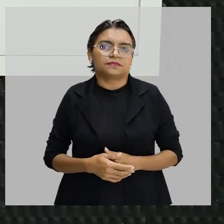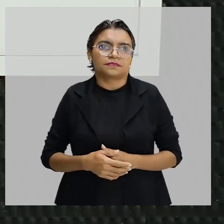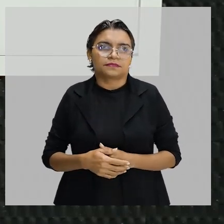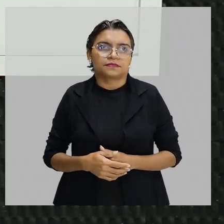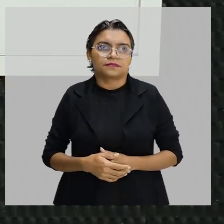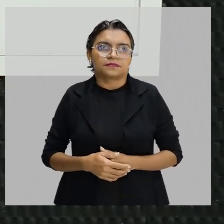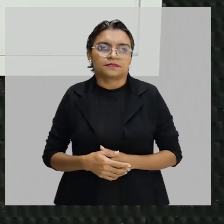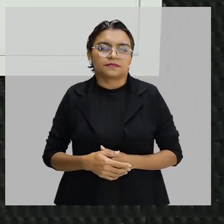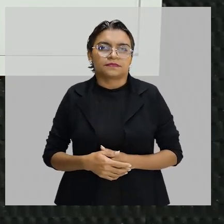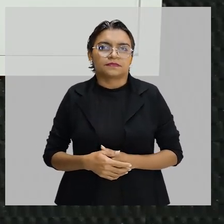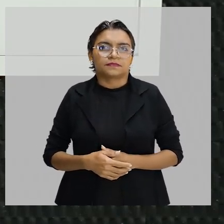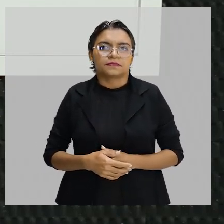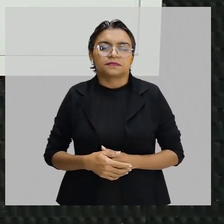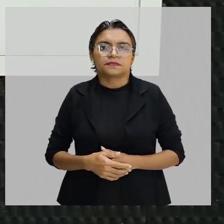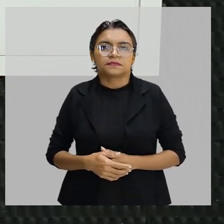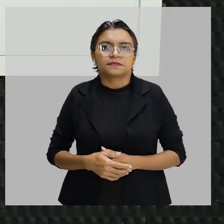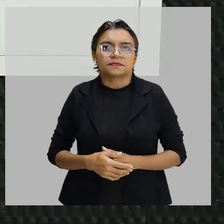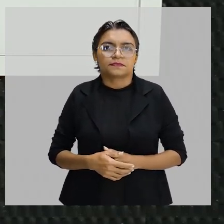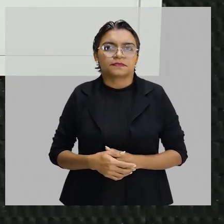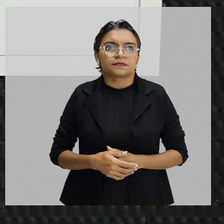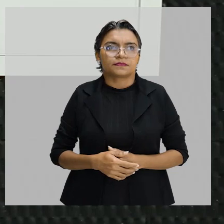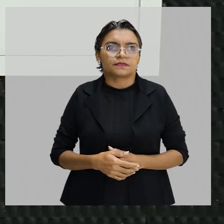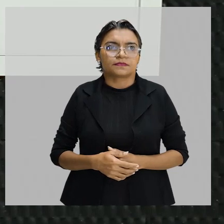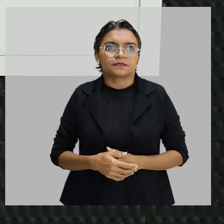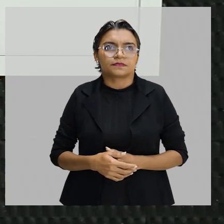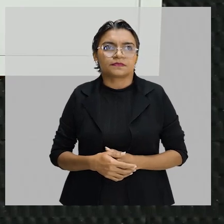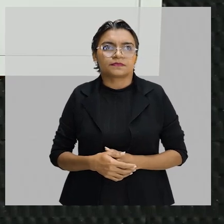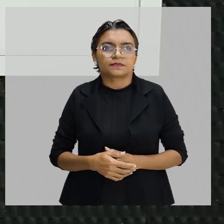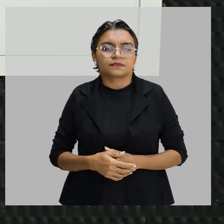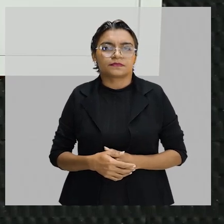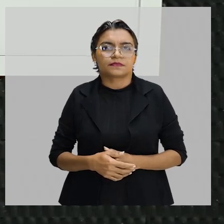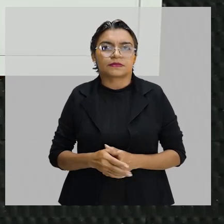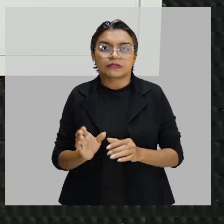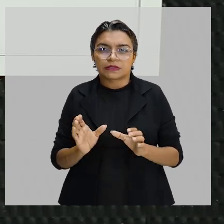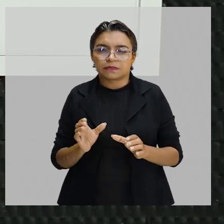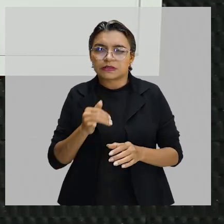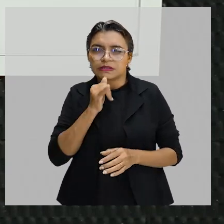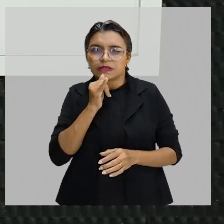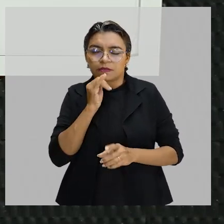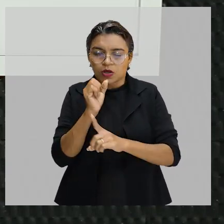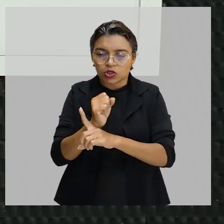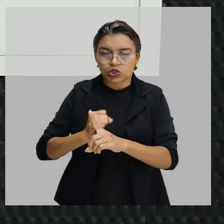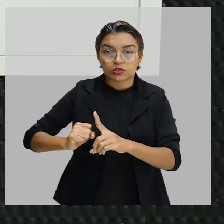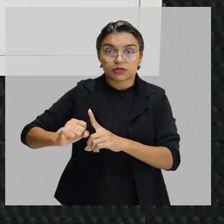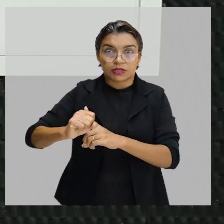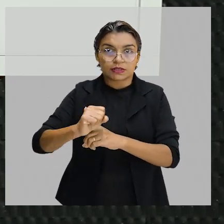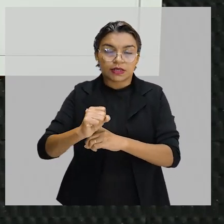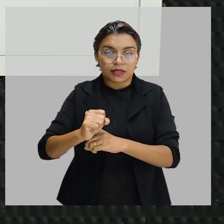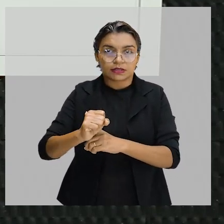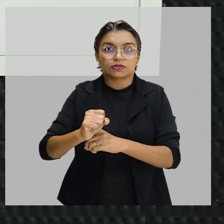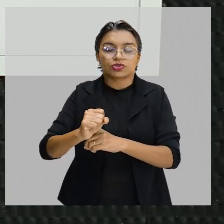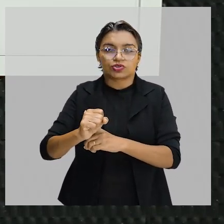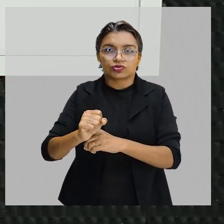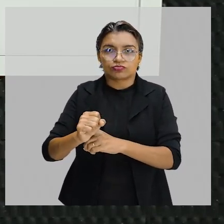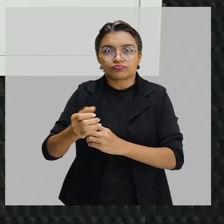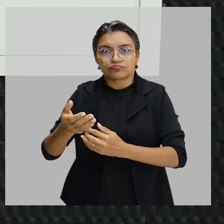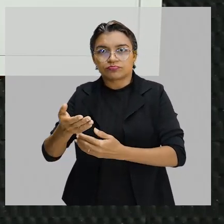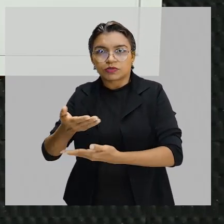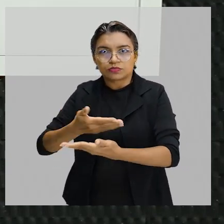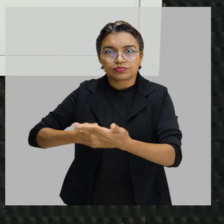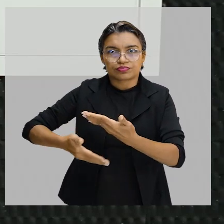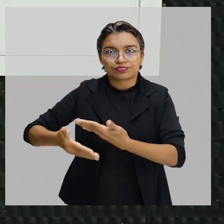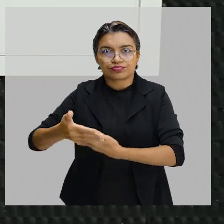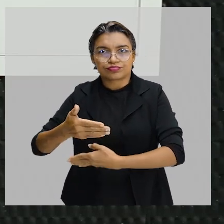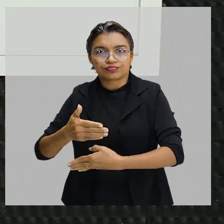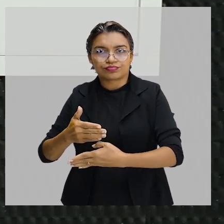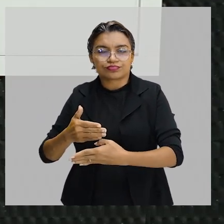dentro do processo de vida coletiva, certo? Obviamente, nós temos